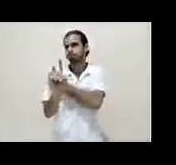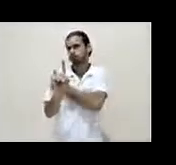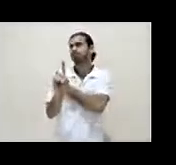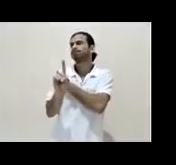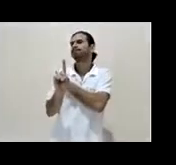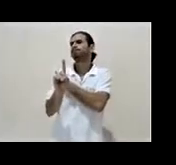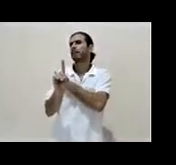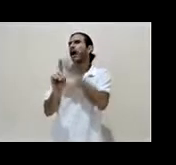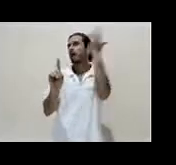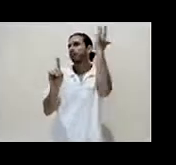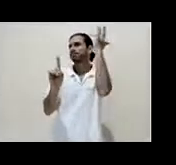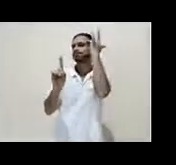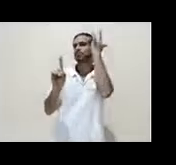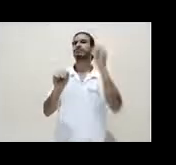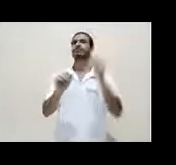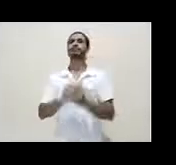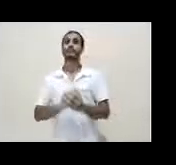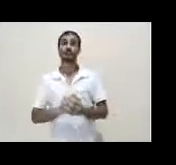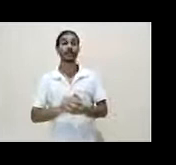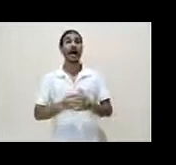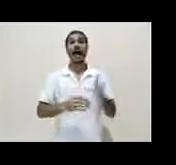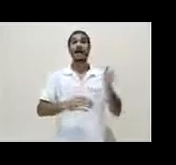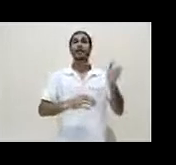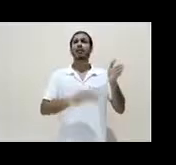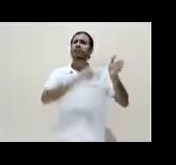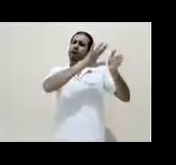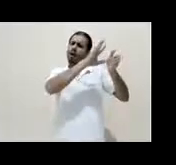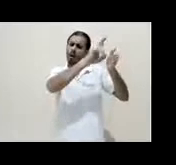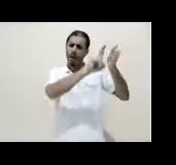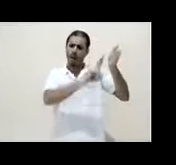questionário, a gente apontar, então,